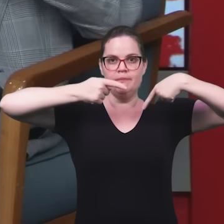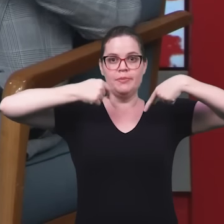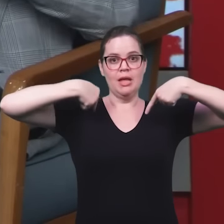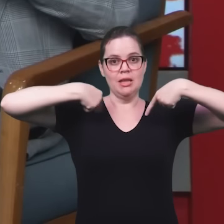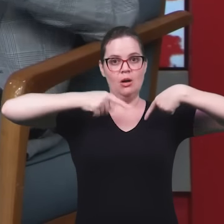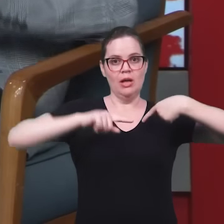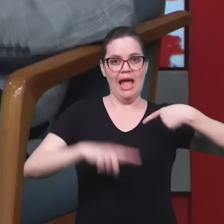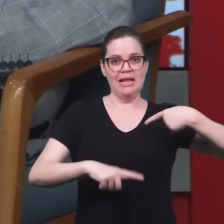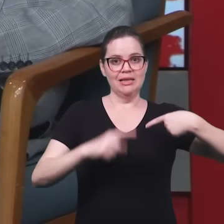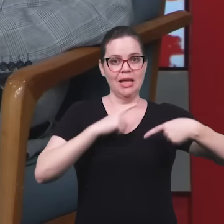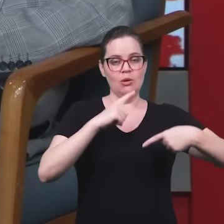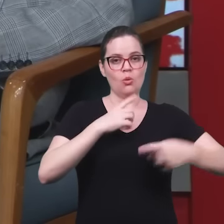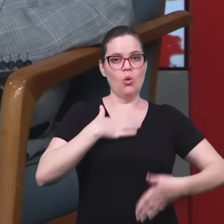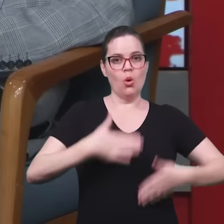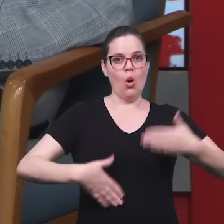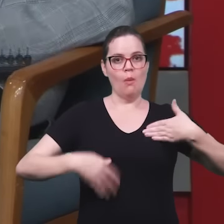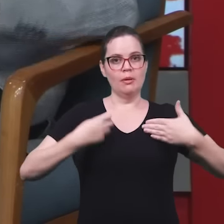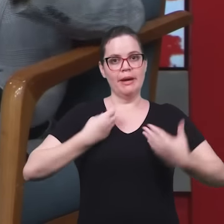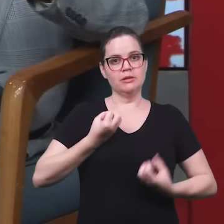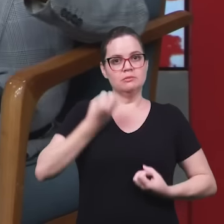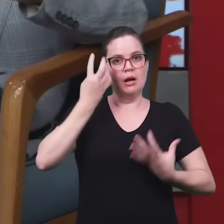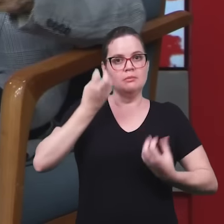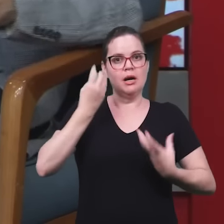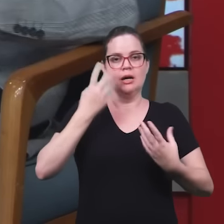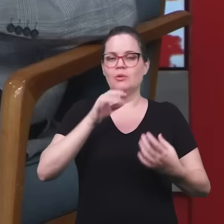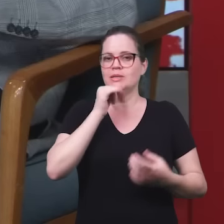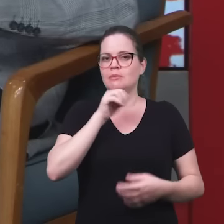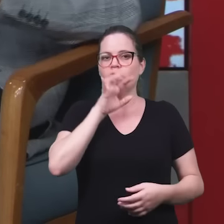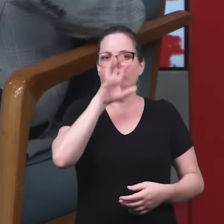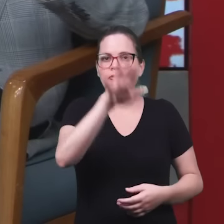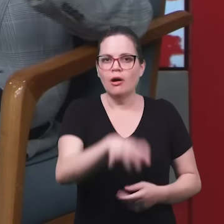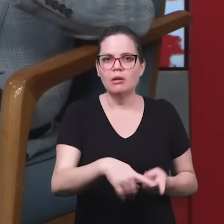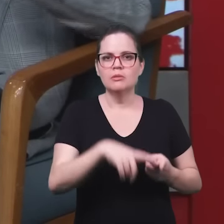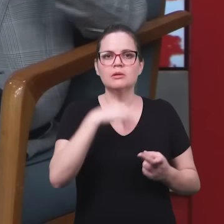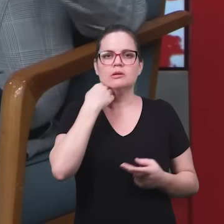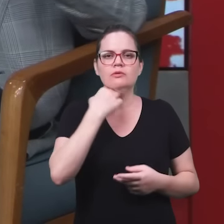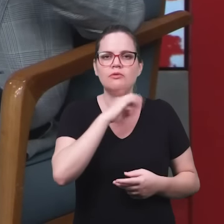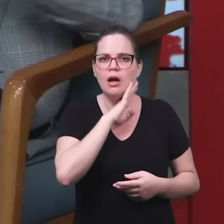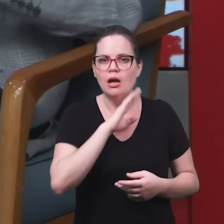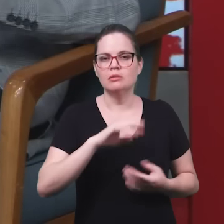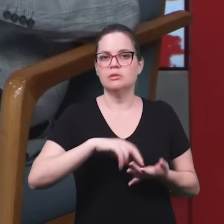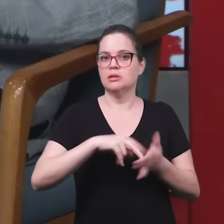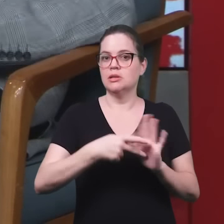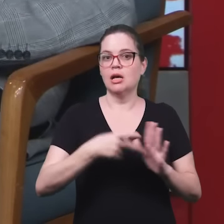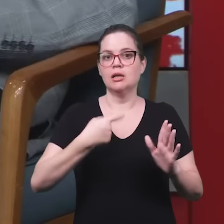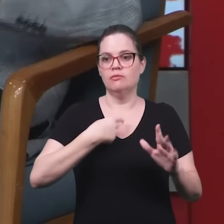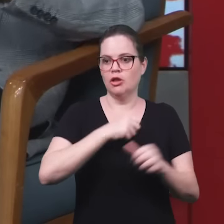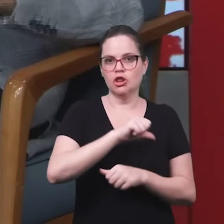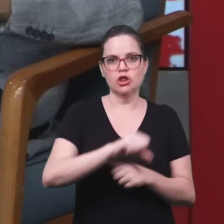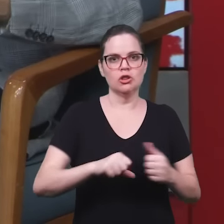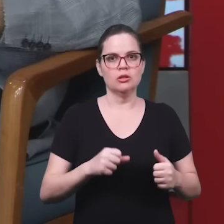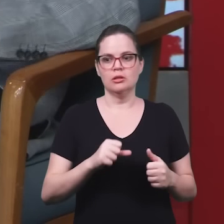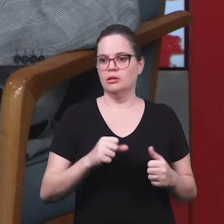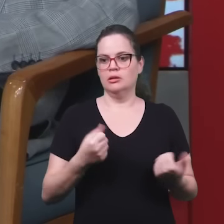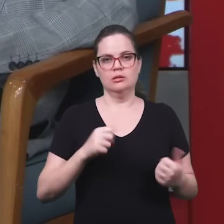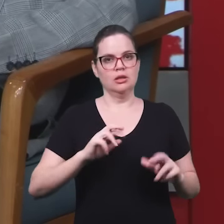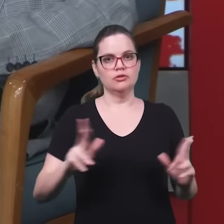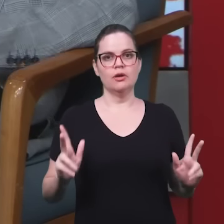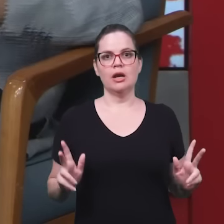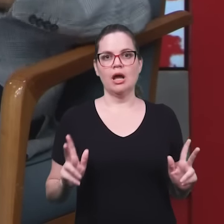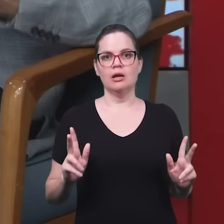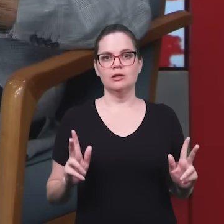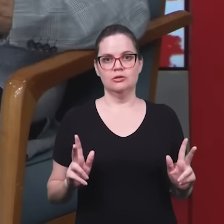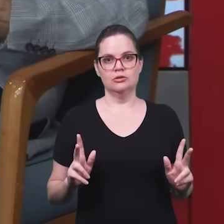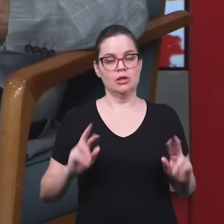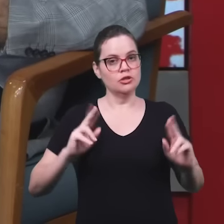coisa não está certa. O vômito, a febre, tudo isso são alterações que são passadas para o